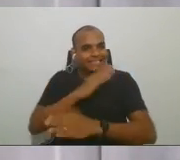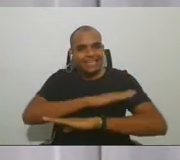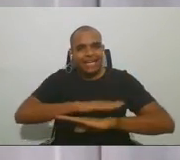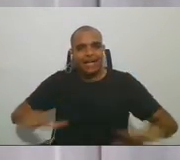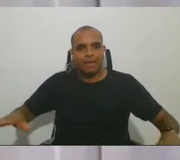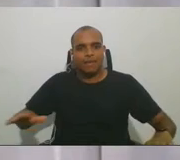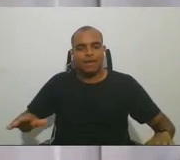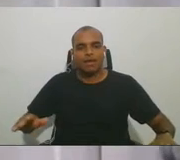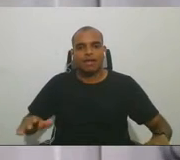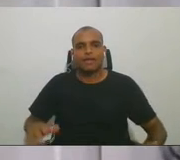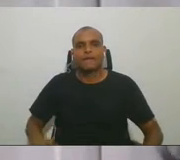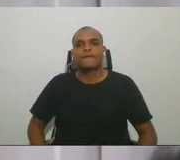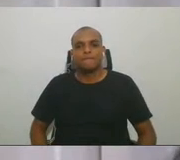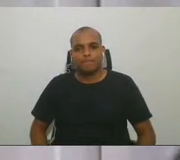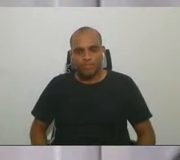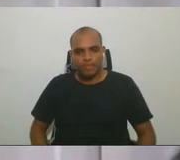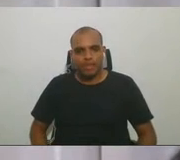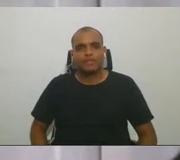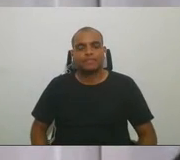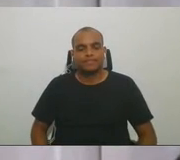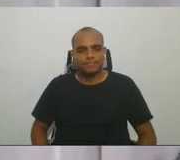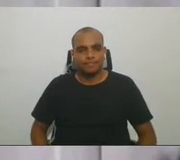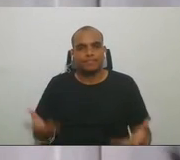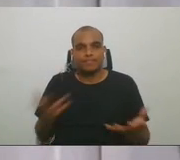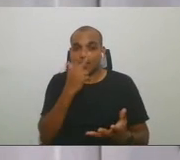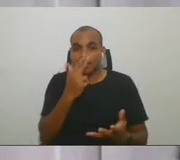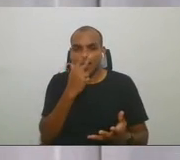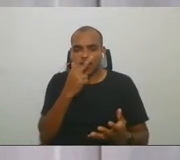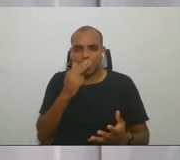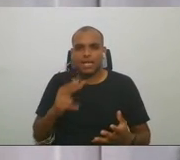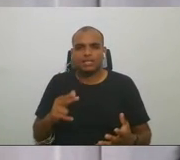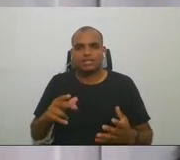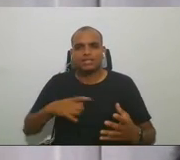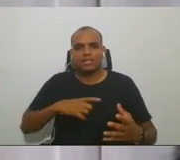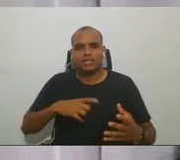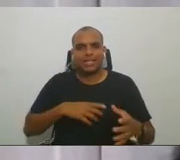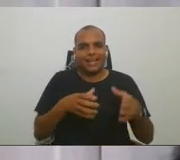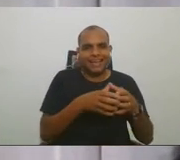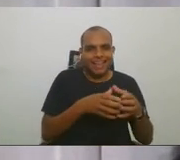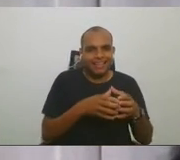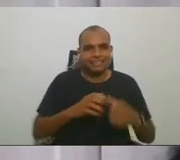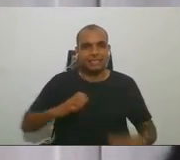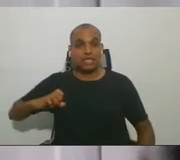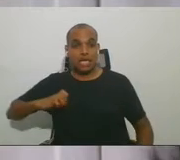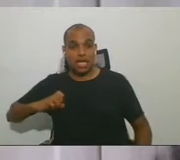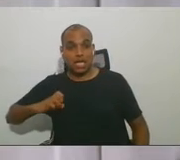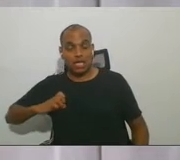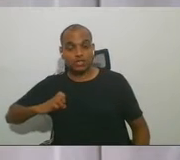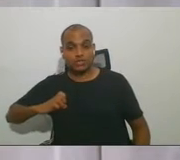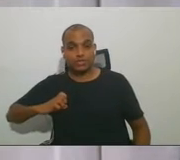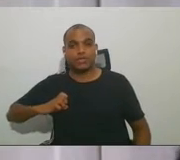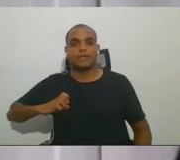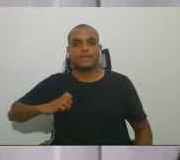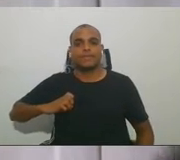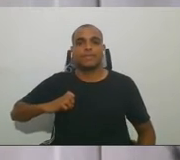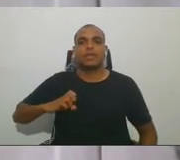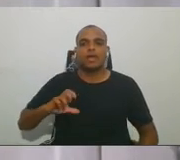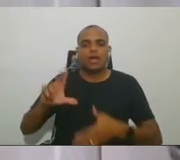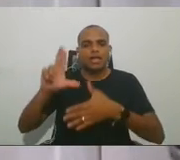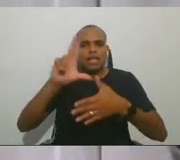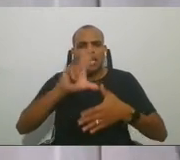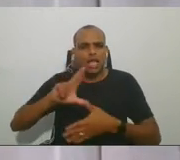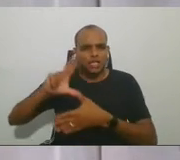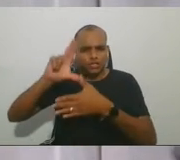intersecciona com dimensões tão fundamentais como a classe e a ética. Os feminismos latino-americanos, em